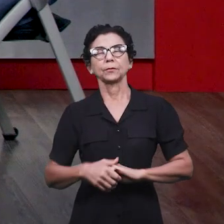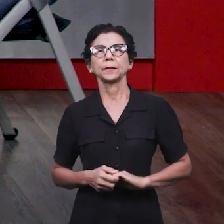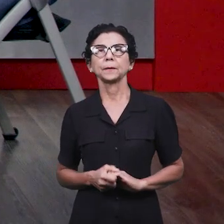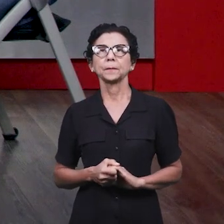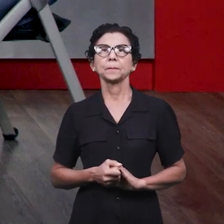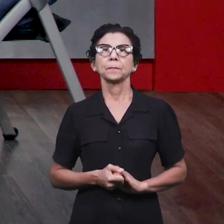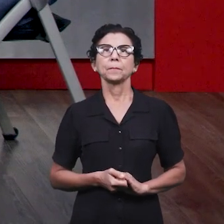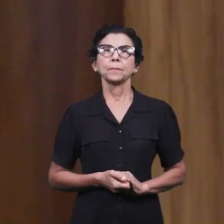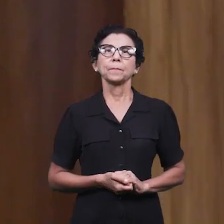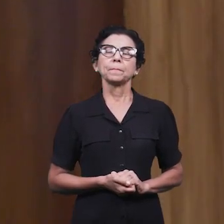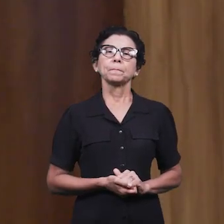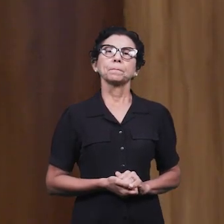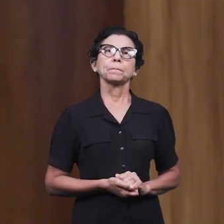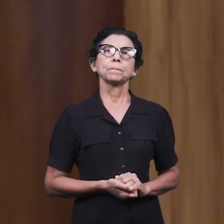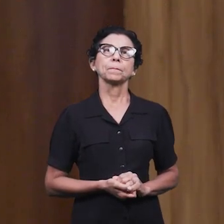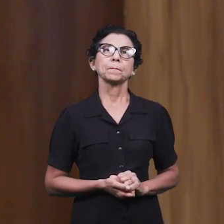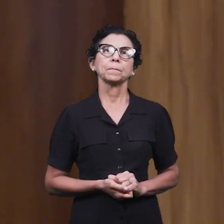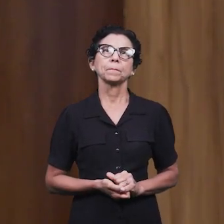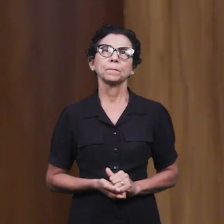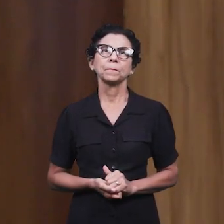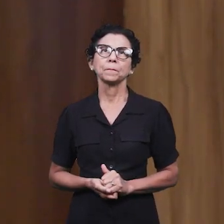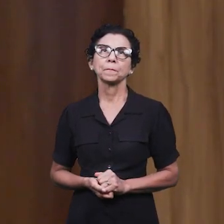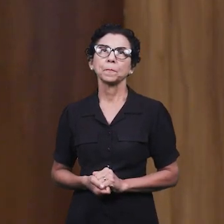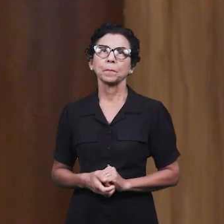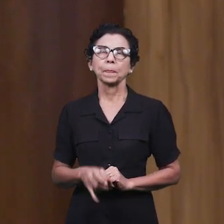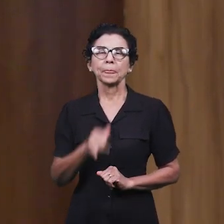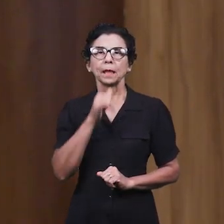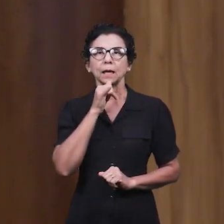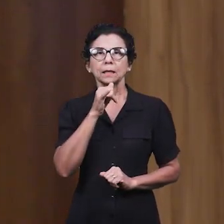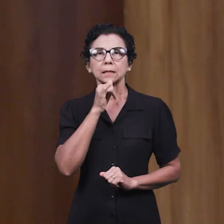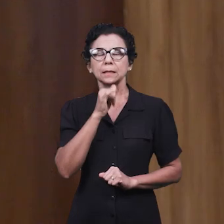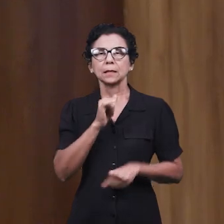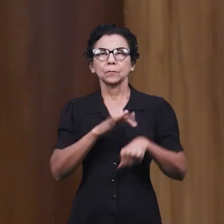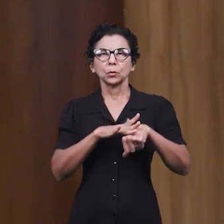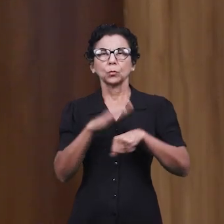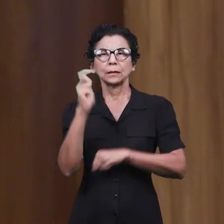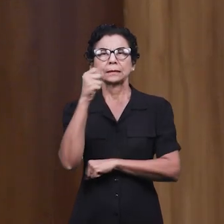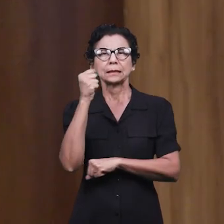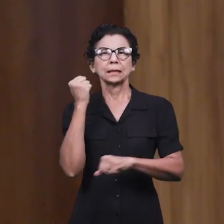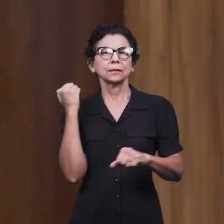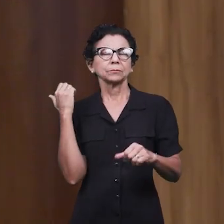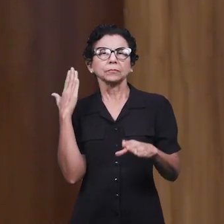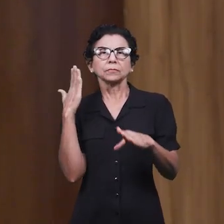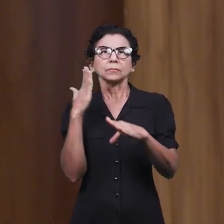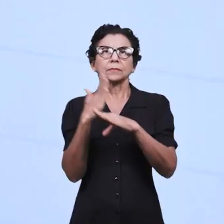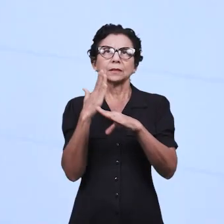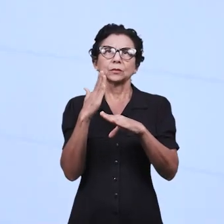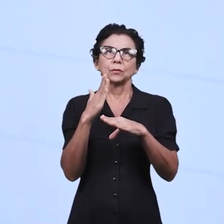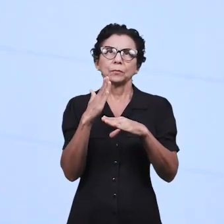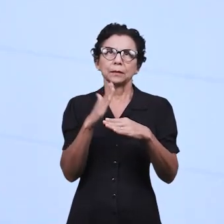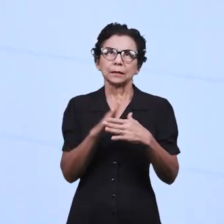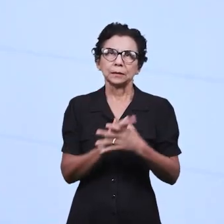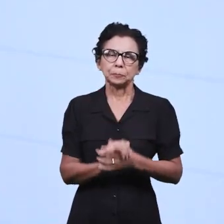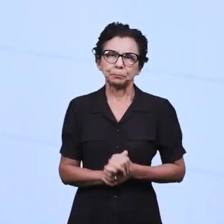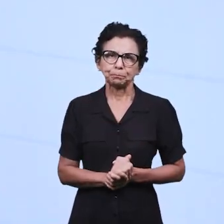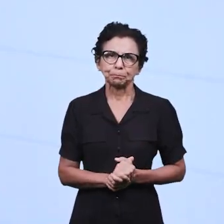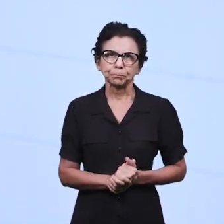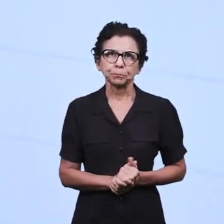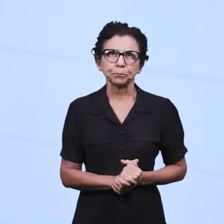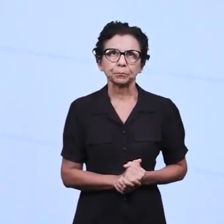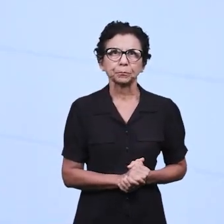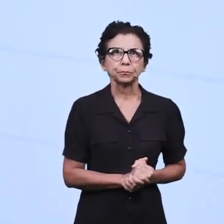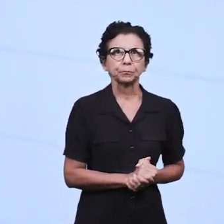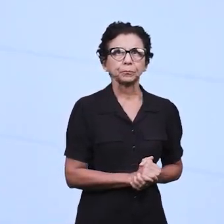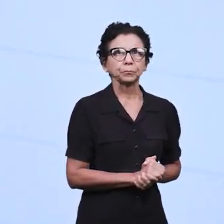pode cancelar unilateralmente o contrato de uma pessoa que foi diagnosticada com uma doença grave? Ele não pode. A pessoa